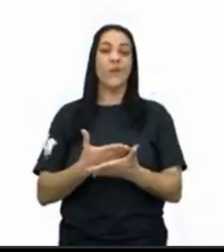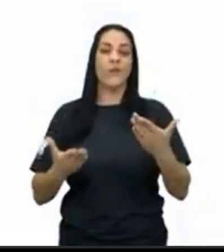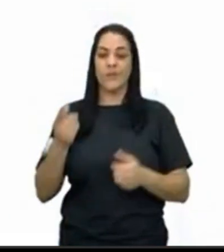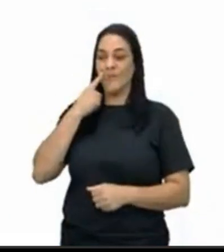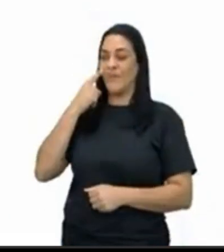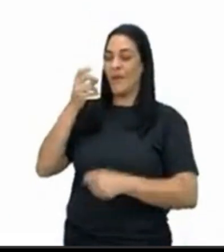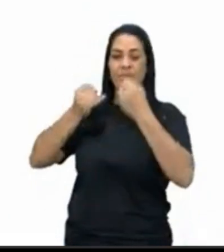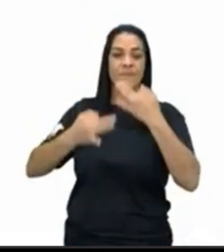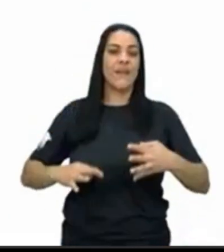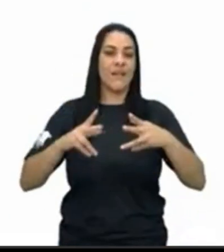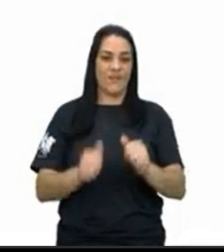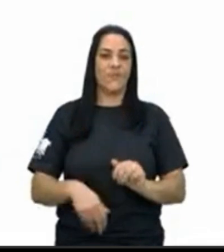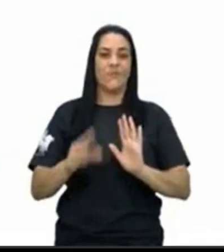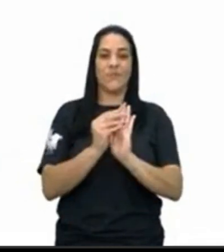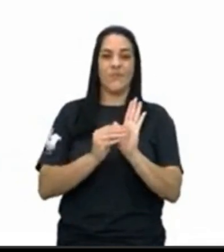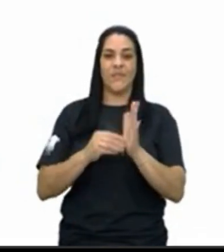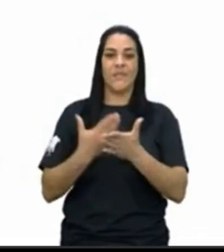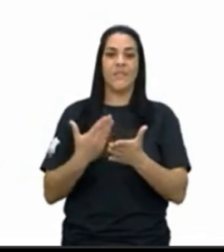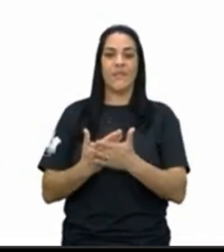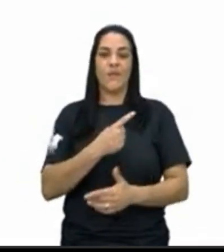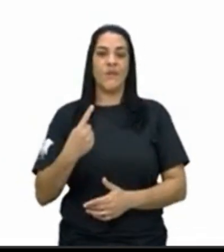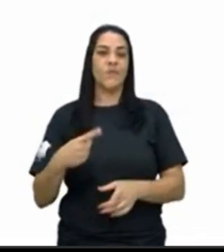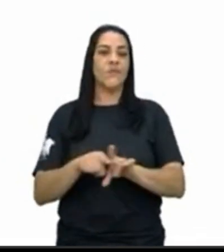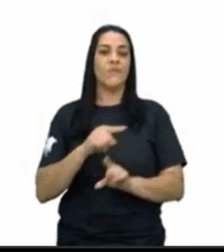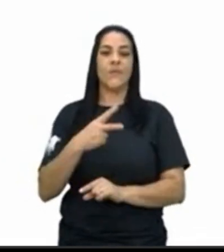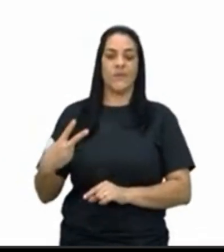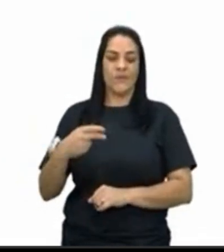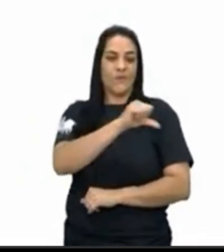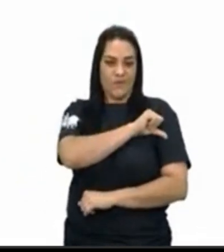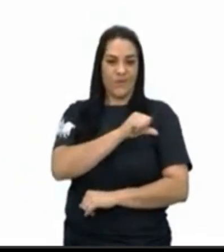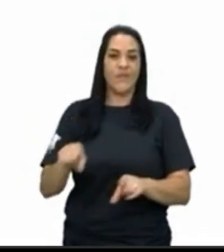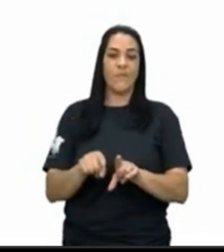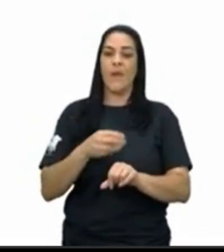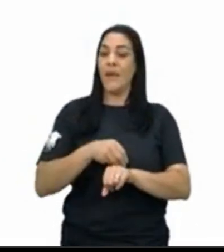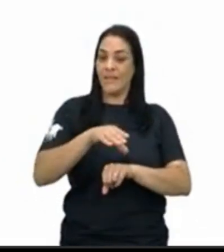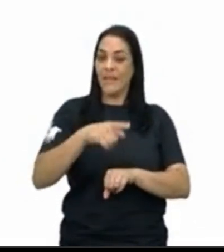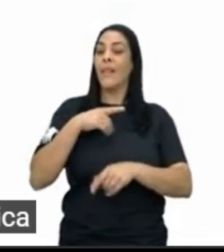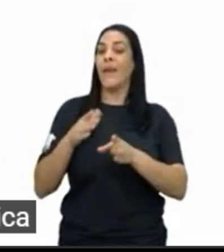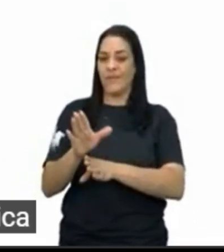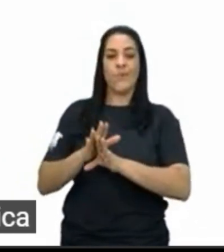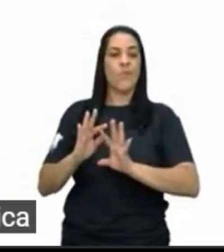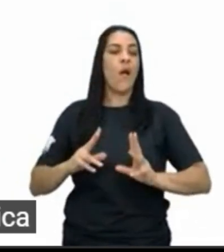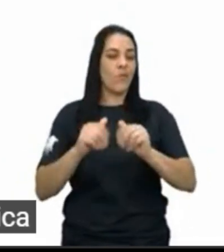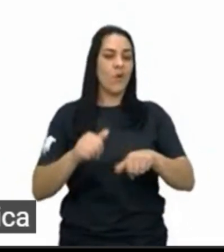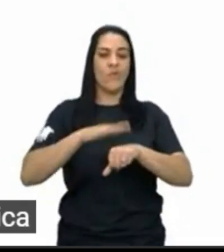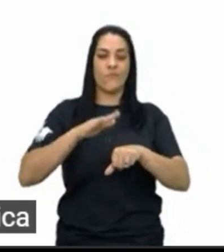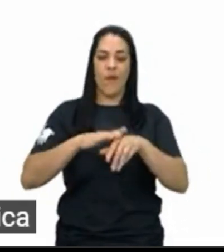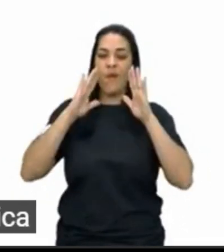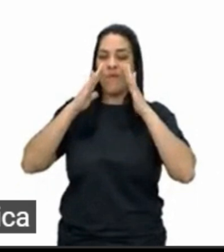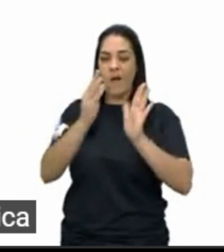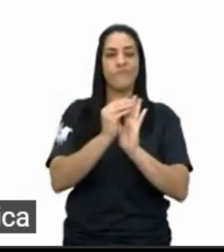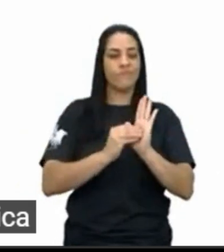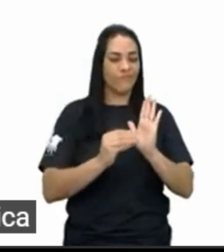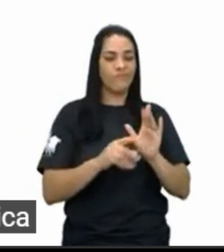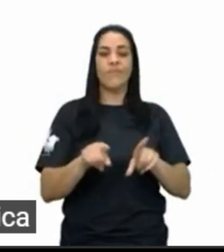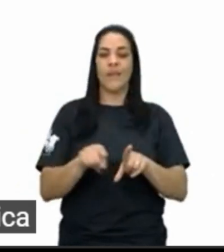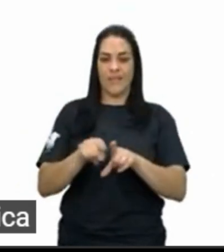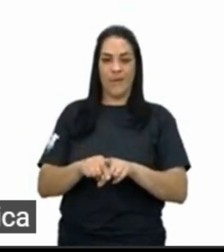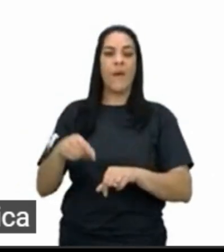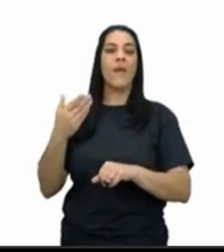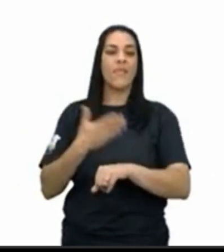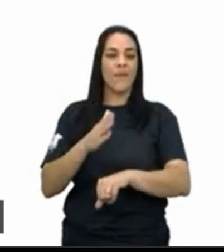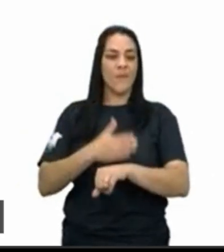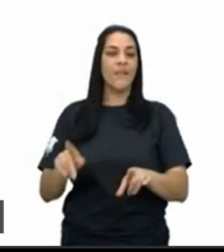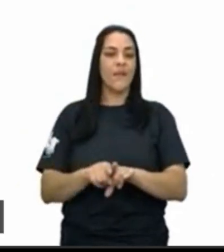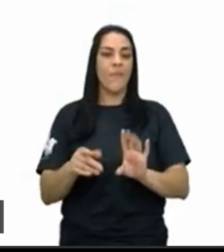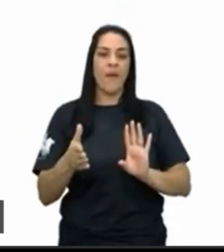hoje? Vamos lá! Explorar os conteúdos das aulas 11 e 12 do nono ano, fornecer dicas e orientações para a aplicação do foco do conteúdo e